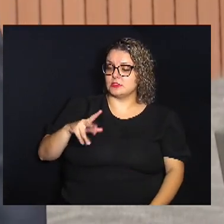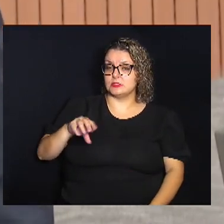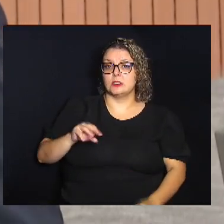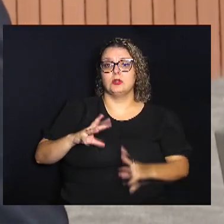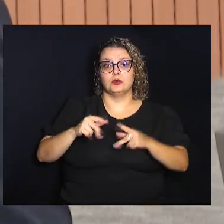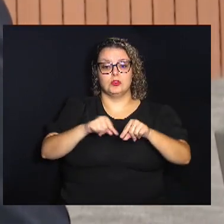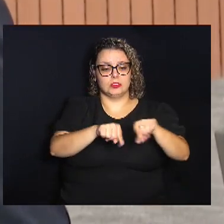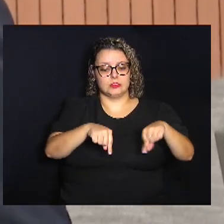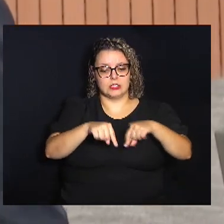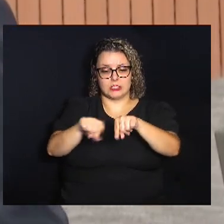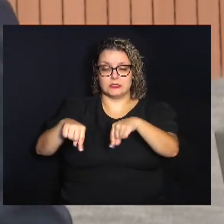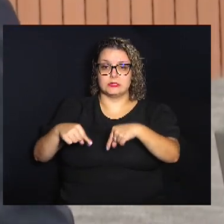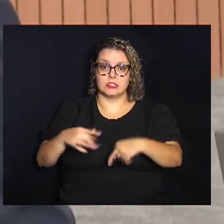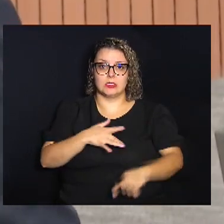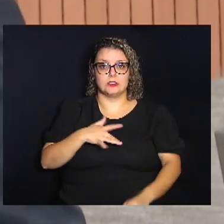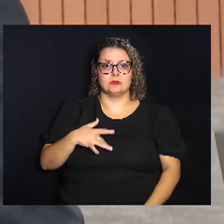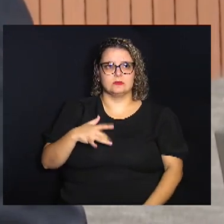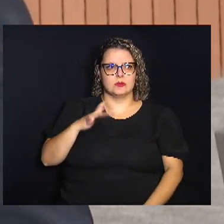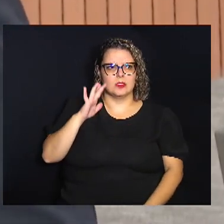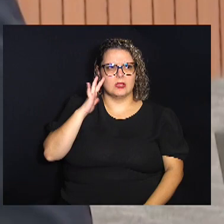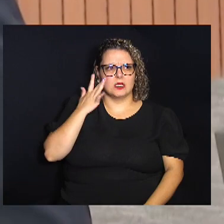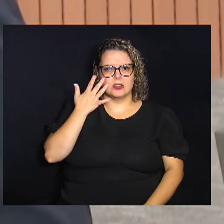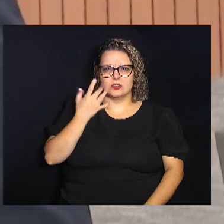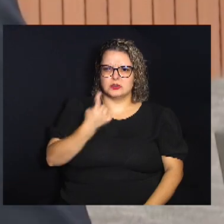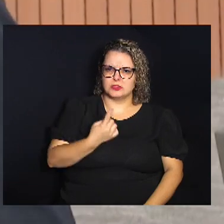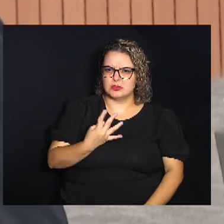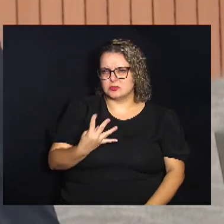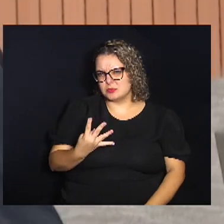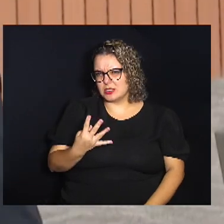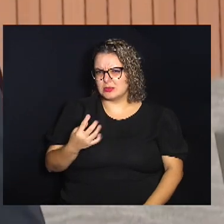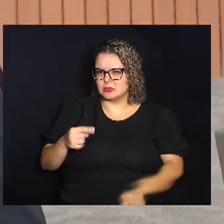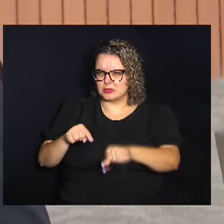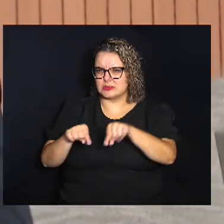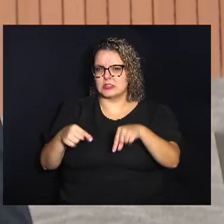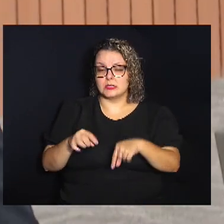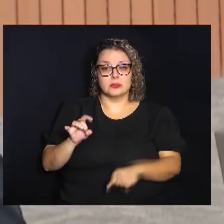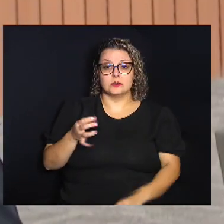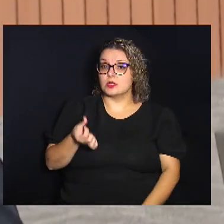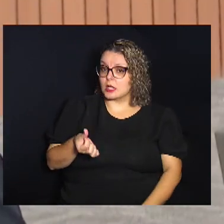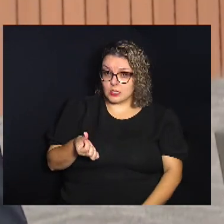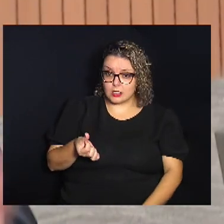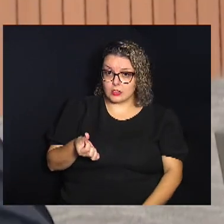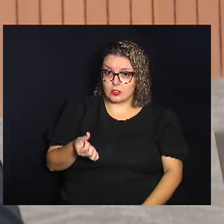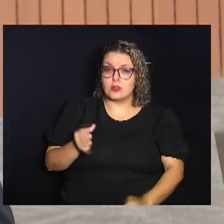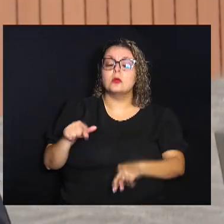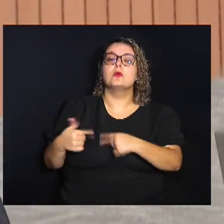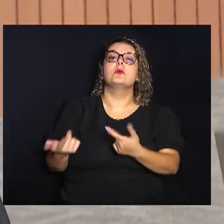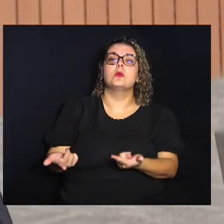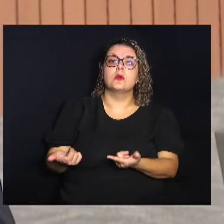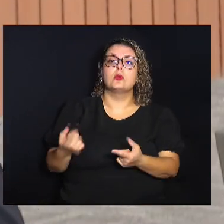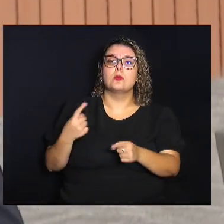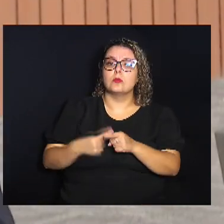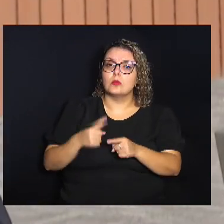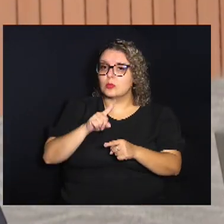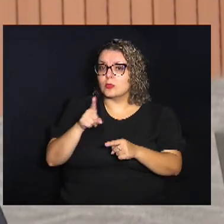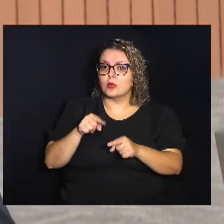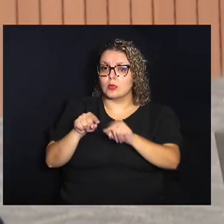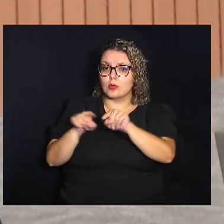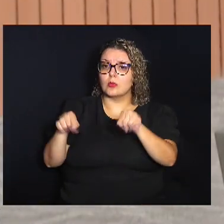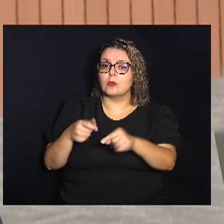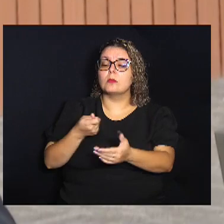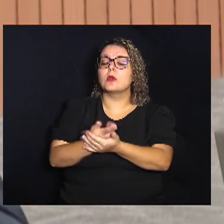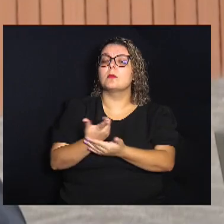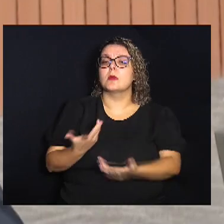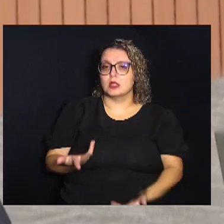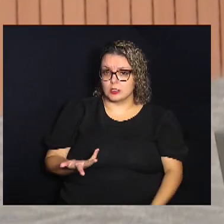Saúde, e lá aproximadamente, se eu não me engano, tem umas 14 salas, e só foram 6. E aonde estão os outros? Por que não foram comprados?